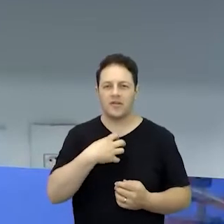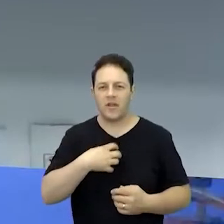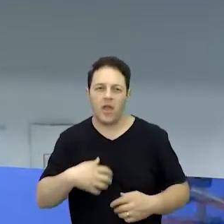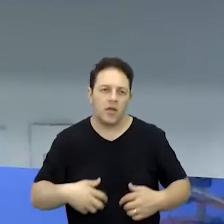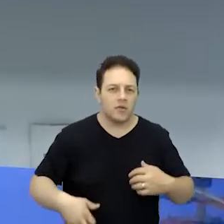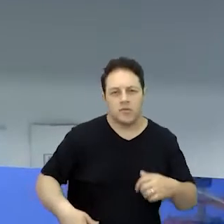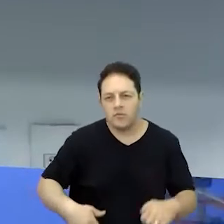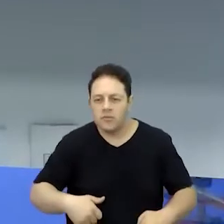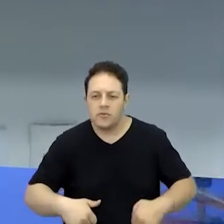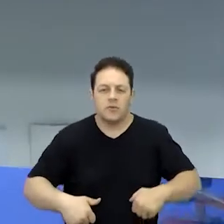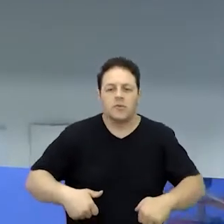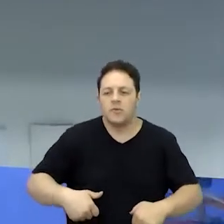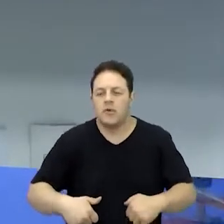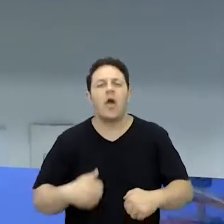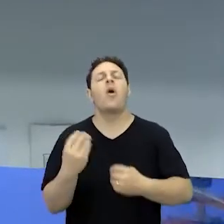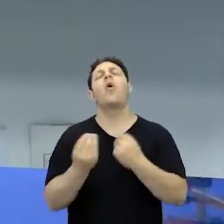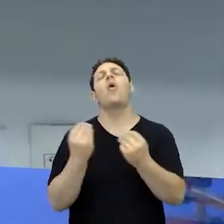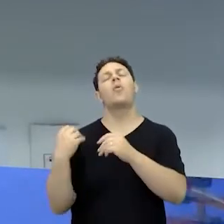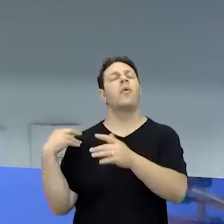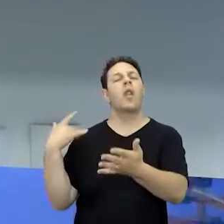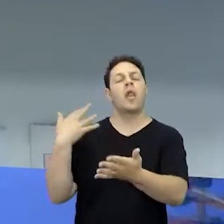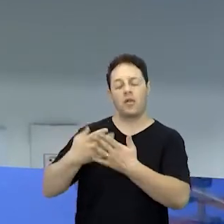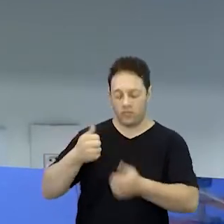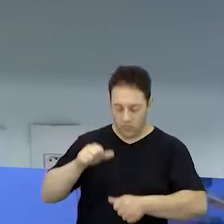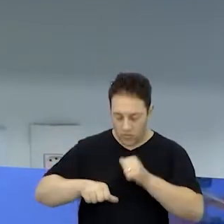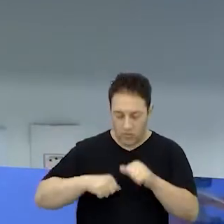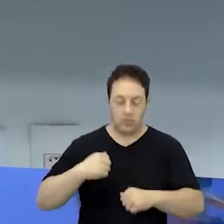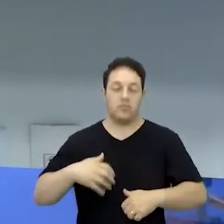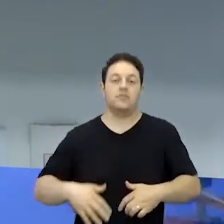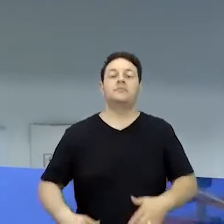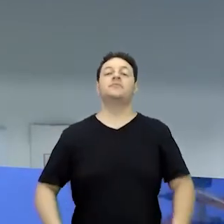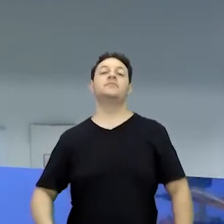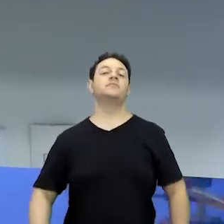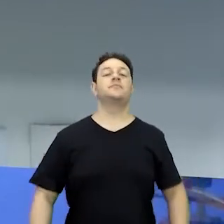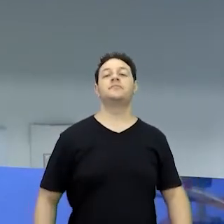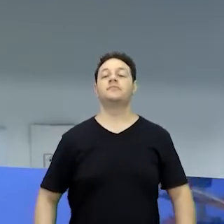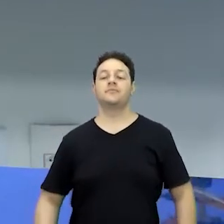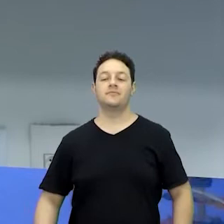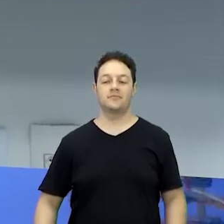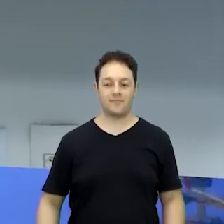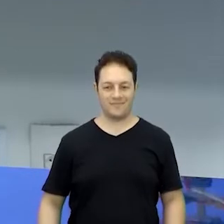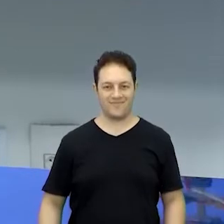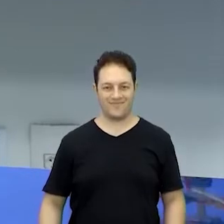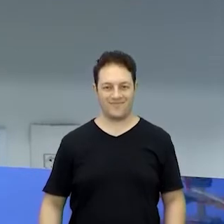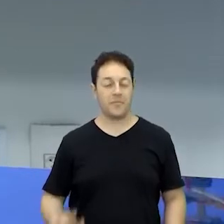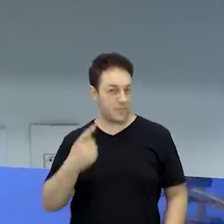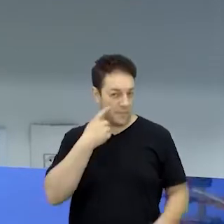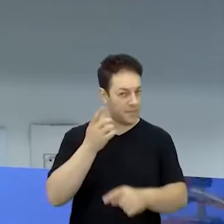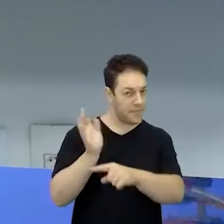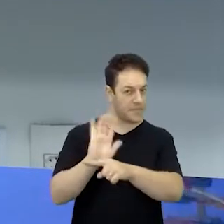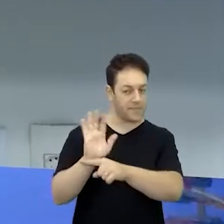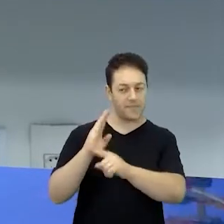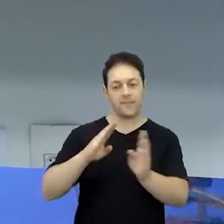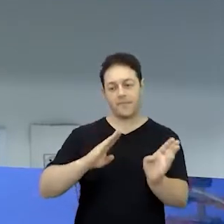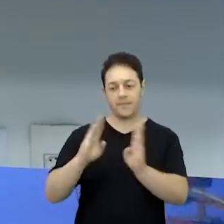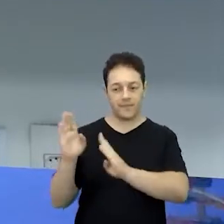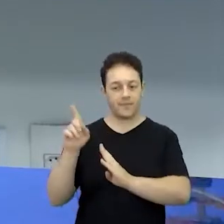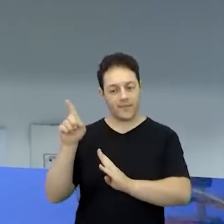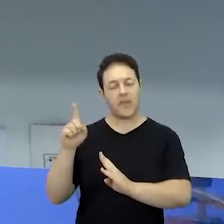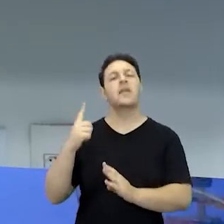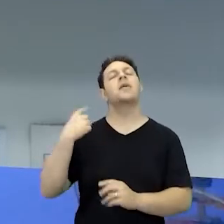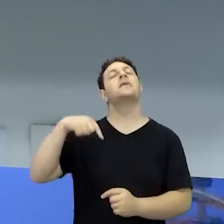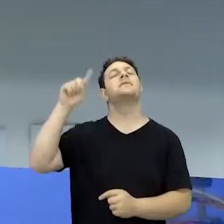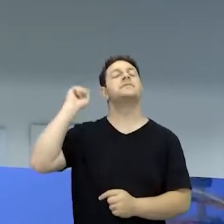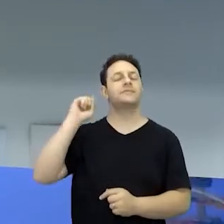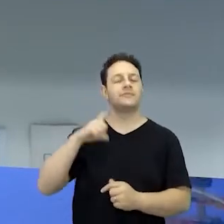esse vídeo a gente vai passar aí para vocês esse vídeo então ele foi um destaque né que a gente fez